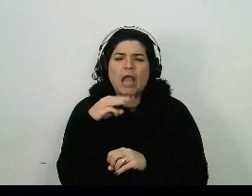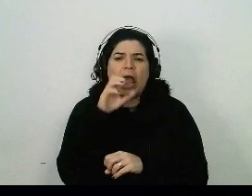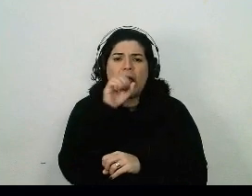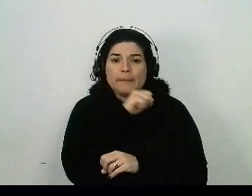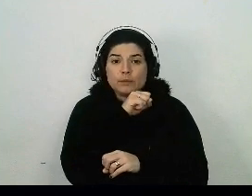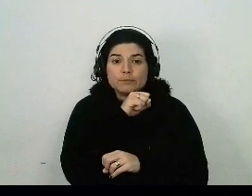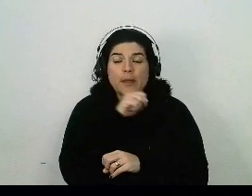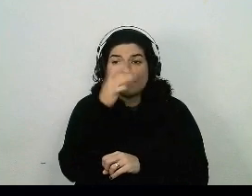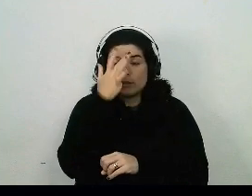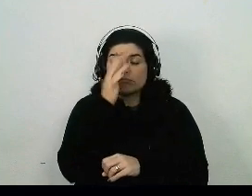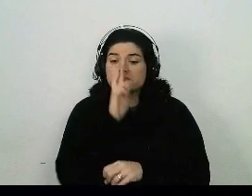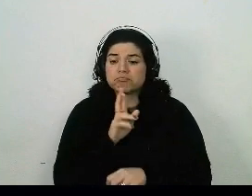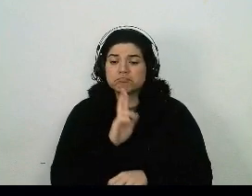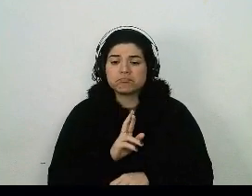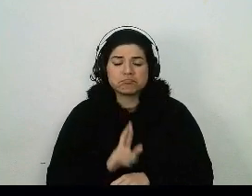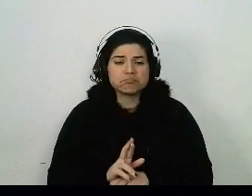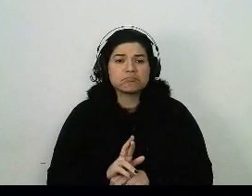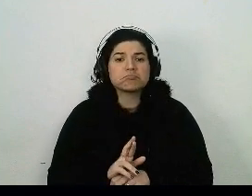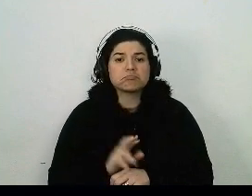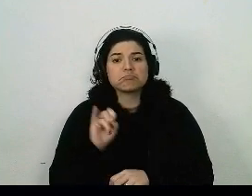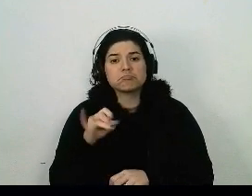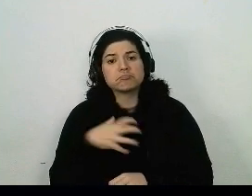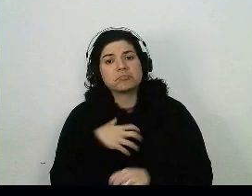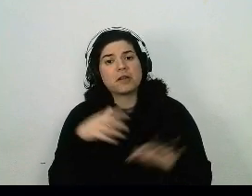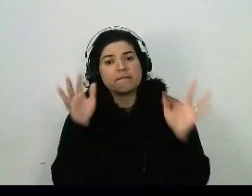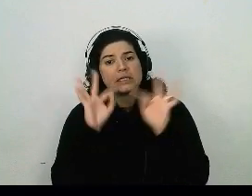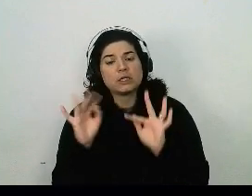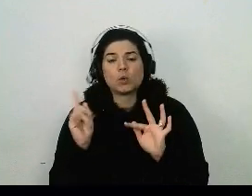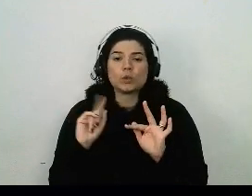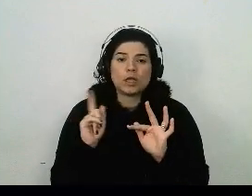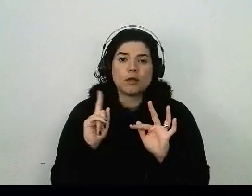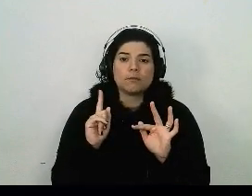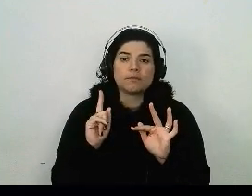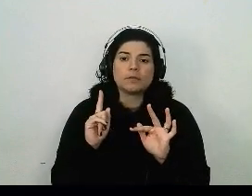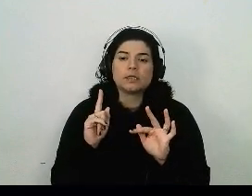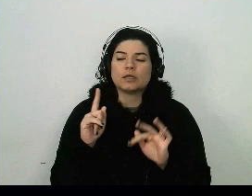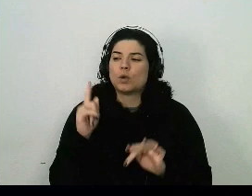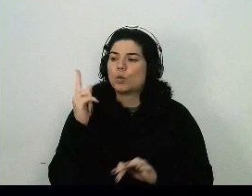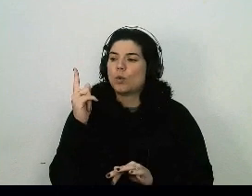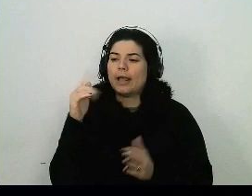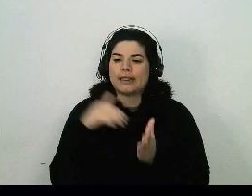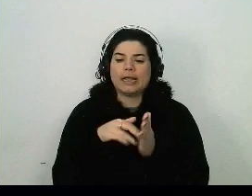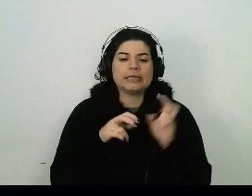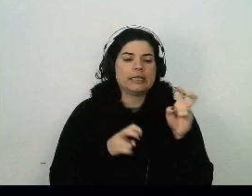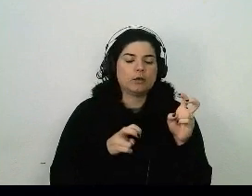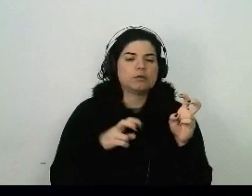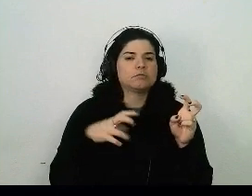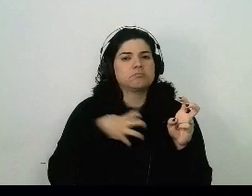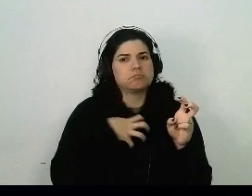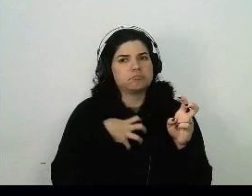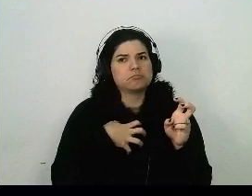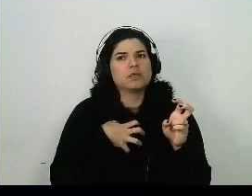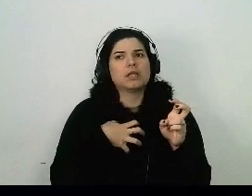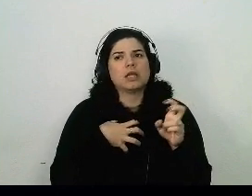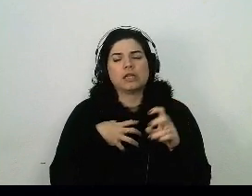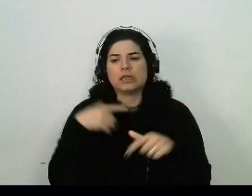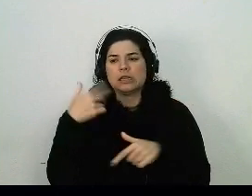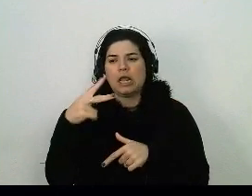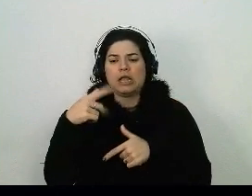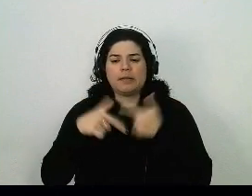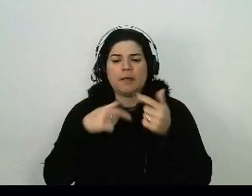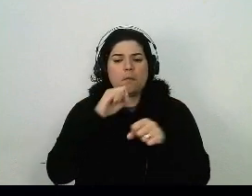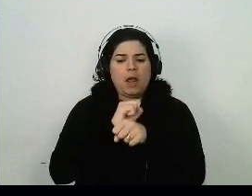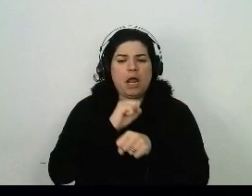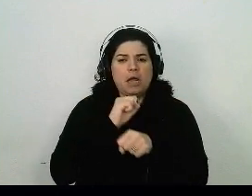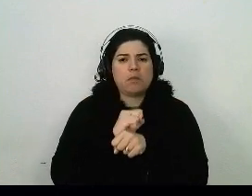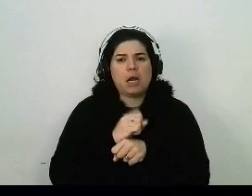respondia se ela tava feliz ou não E numa escala de um a cinco se ela tinha sido muito interrompida se elas estava se sentindo mais ou